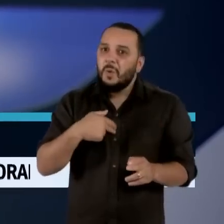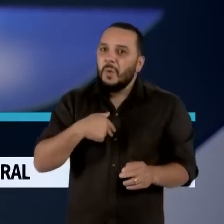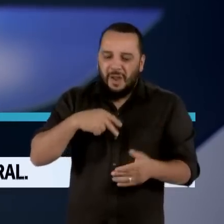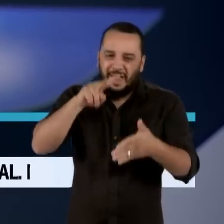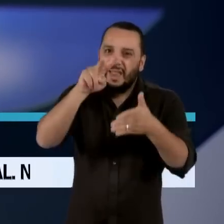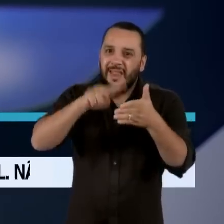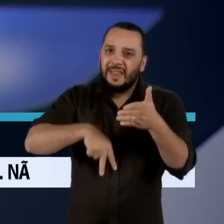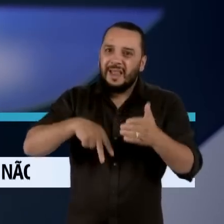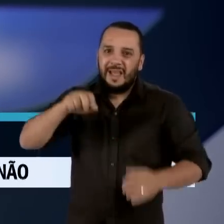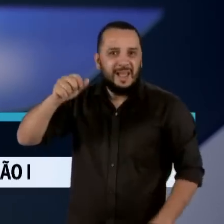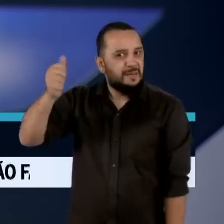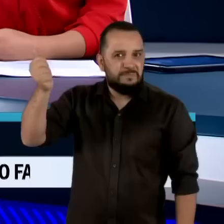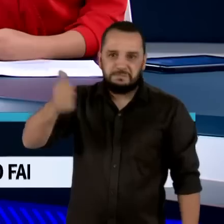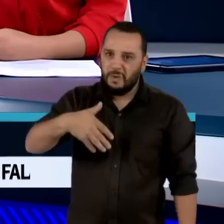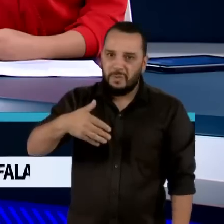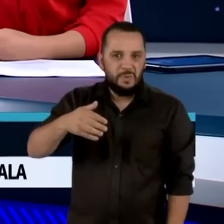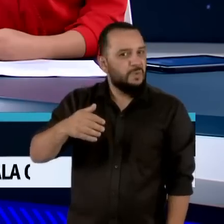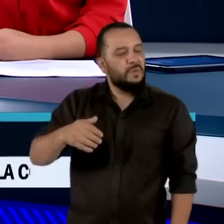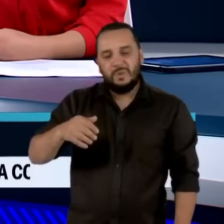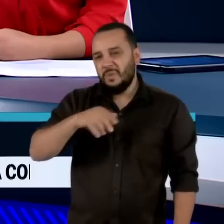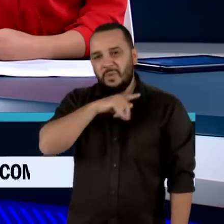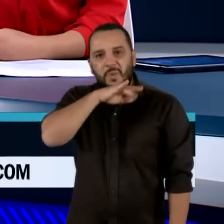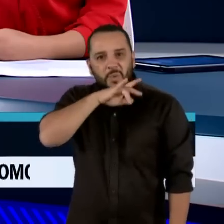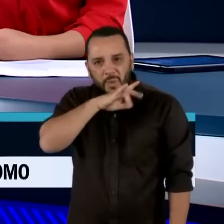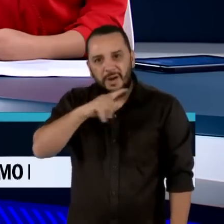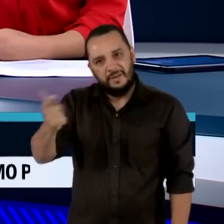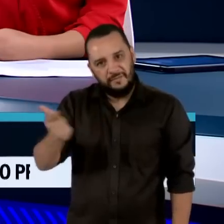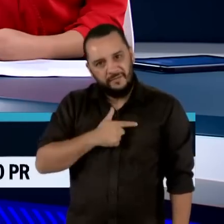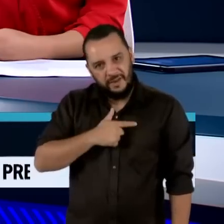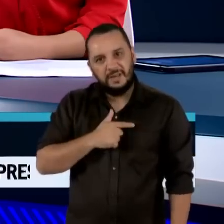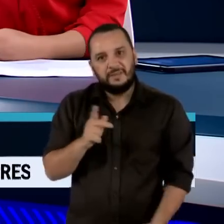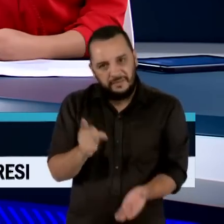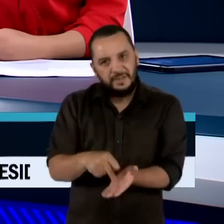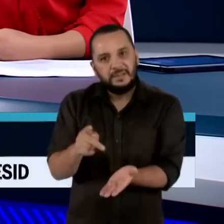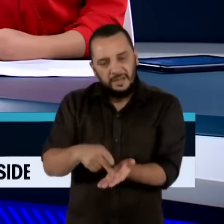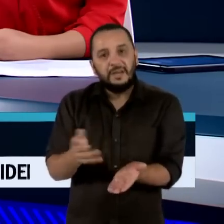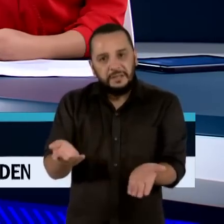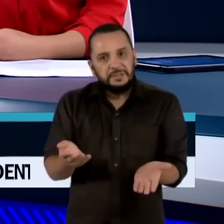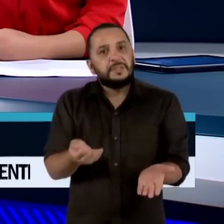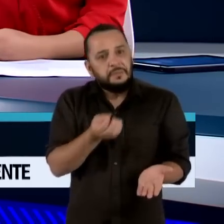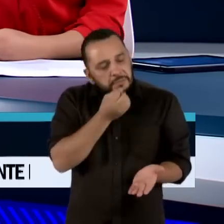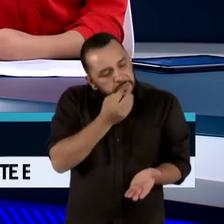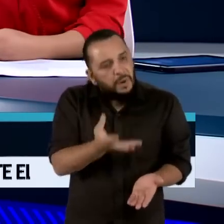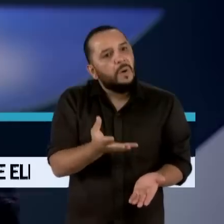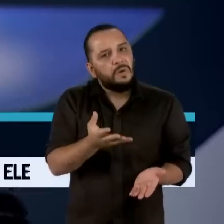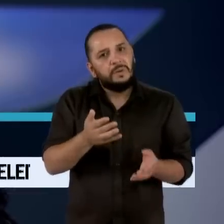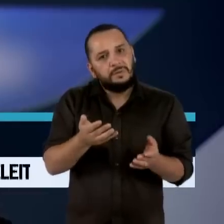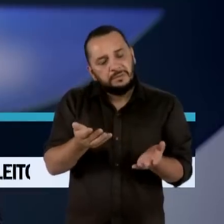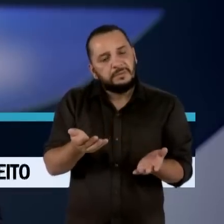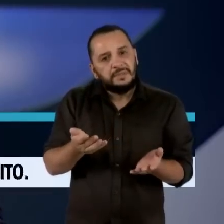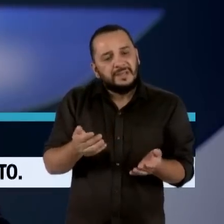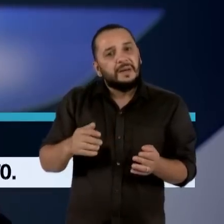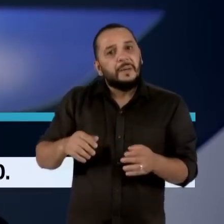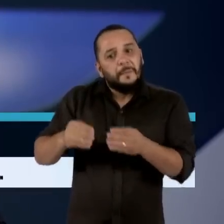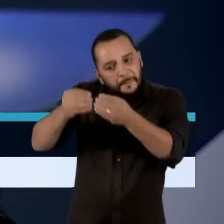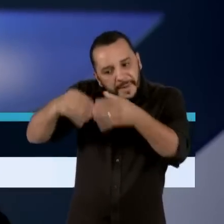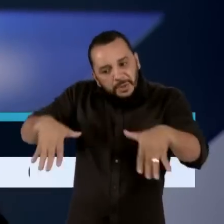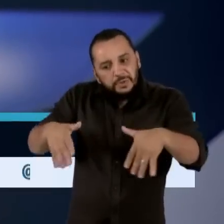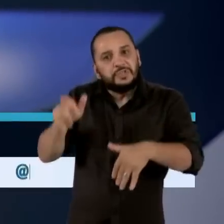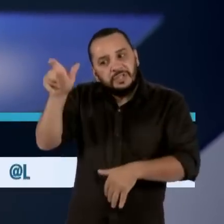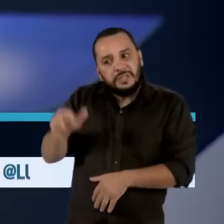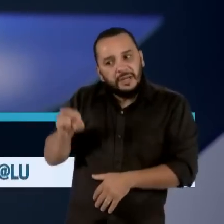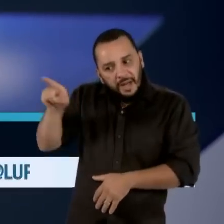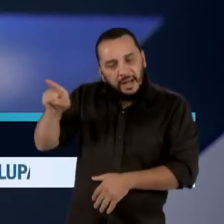muito ruim, é muito feio, né? Não é bom para a imagem dele próprio. Assim. Eu falo isso, inclusive, como